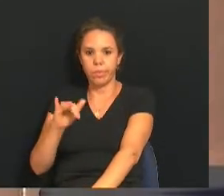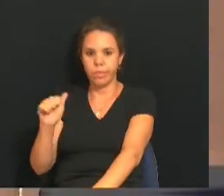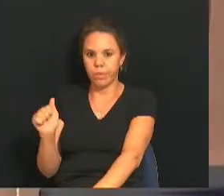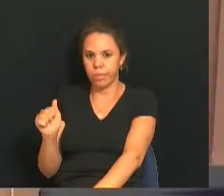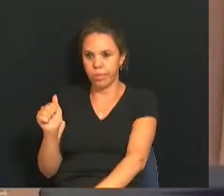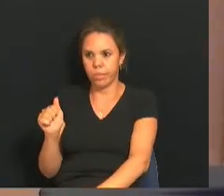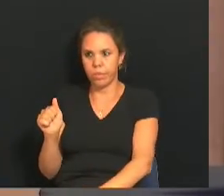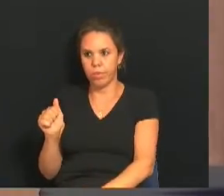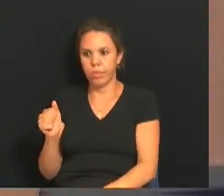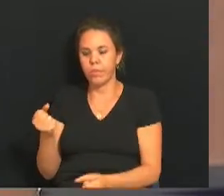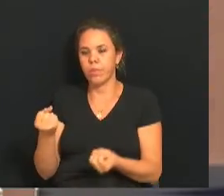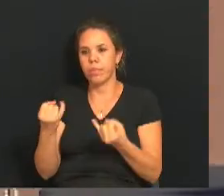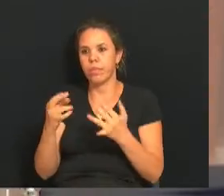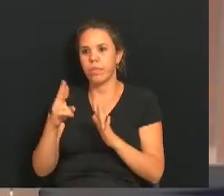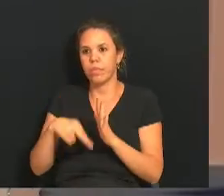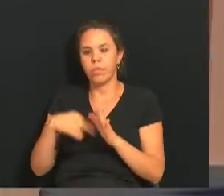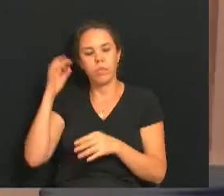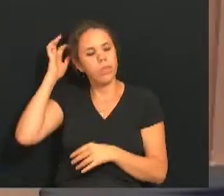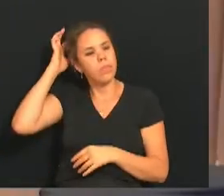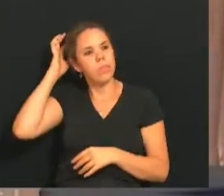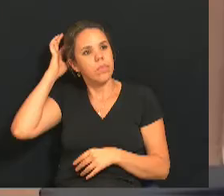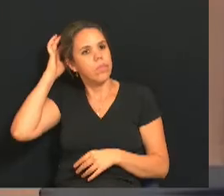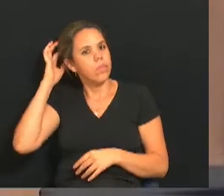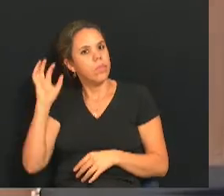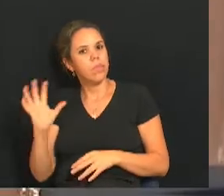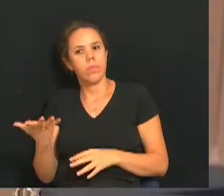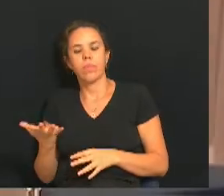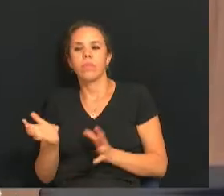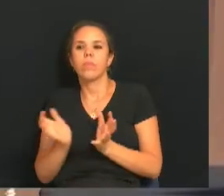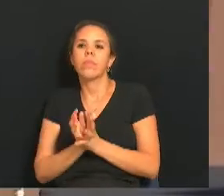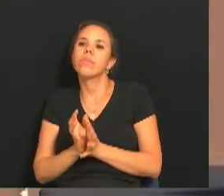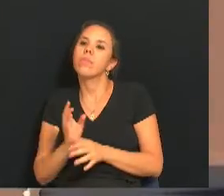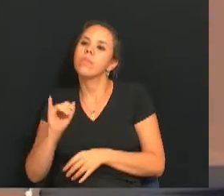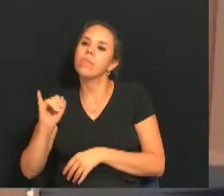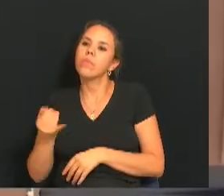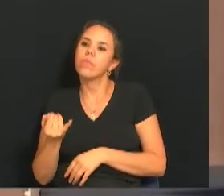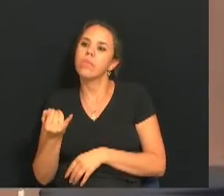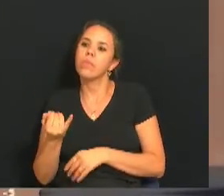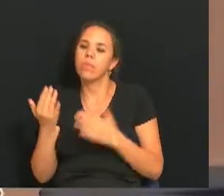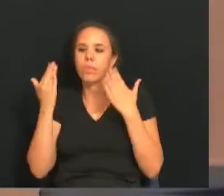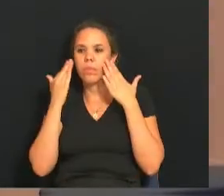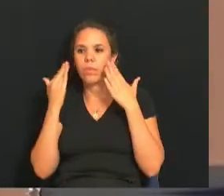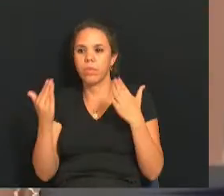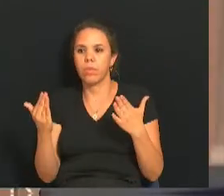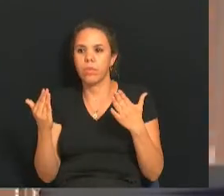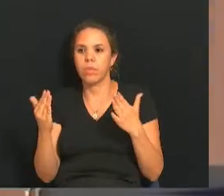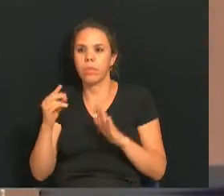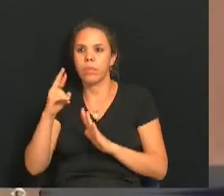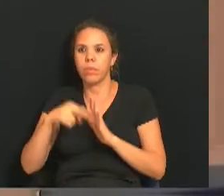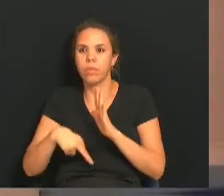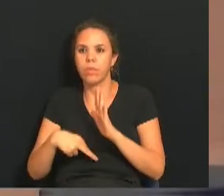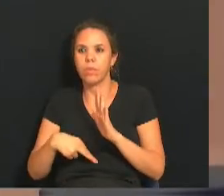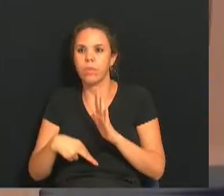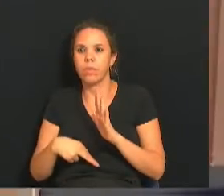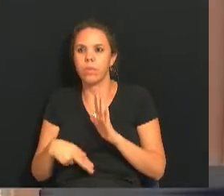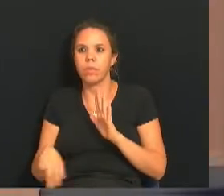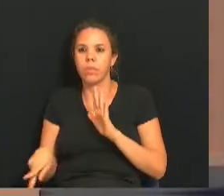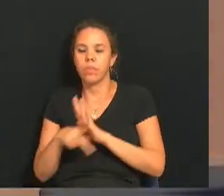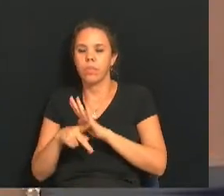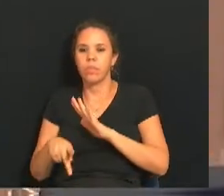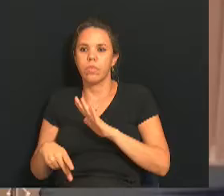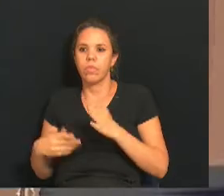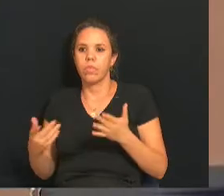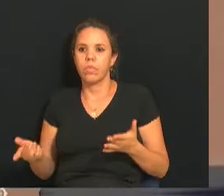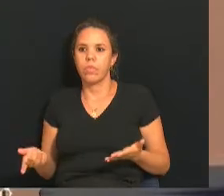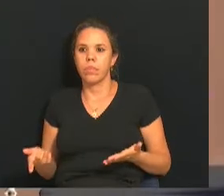É um relatório, um posicionamento que a Comissão de Educação vai tirar diante de um requerimento que essa própria casa fez,